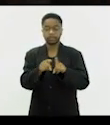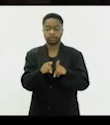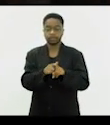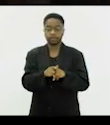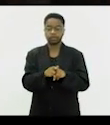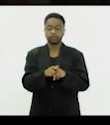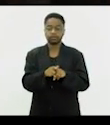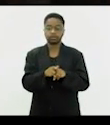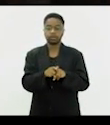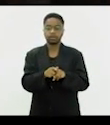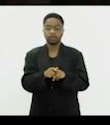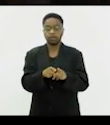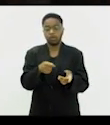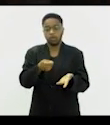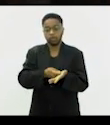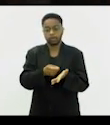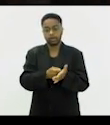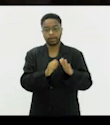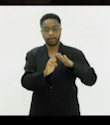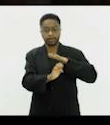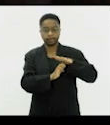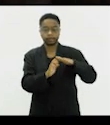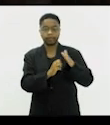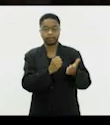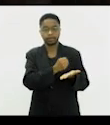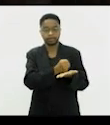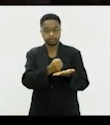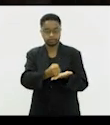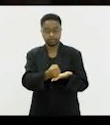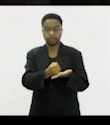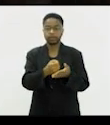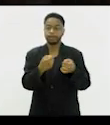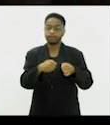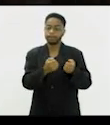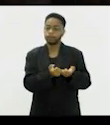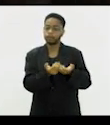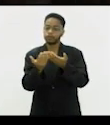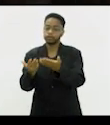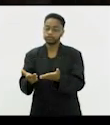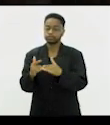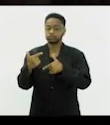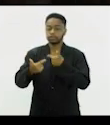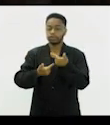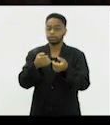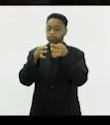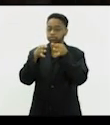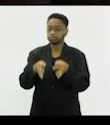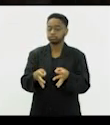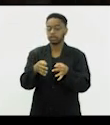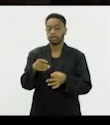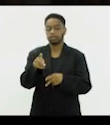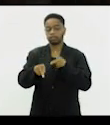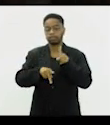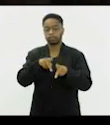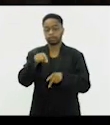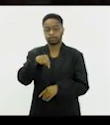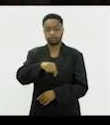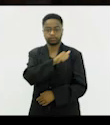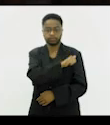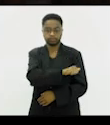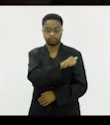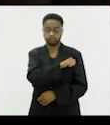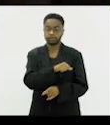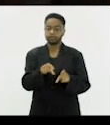possam oferecer um serviço digno à população do nosso estado do Rio de Janeiro. Também dizer que